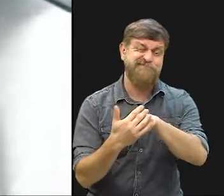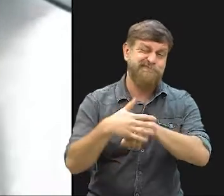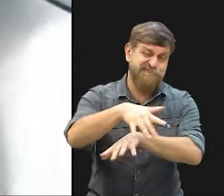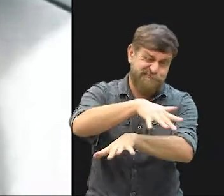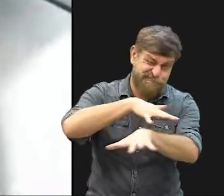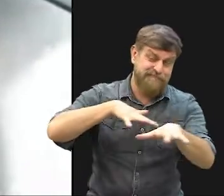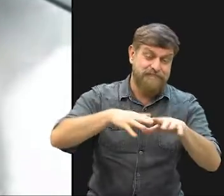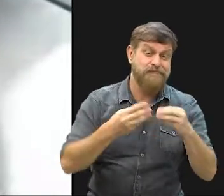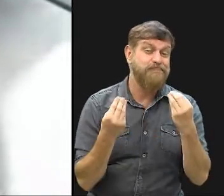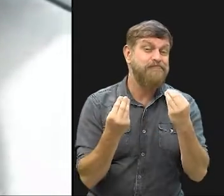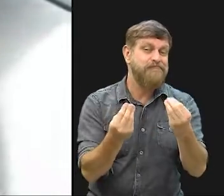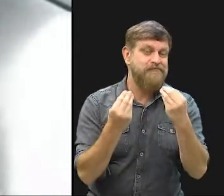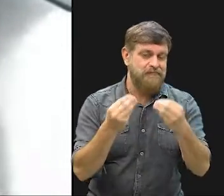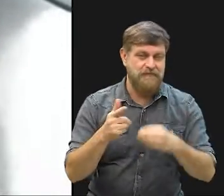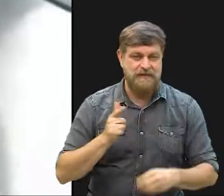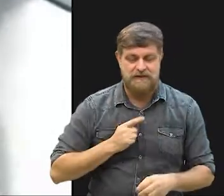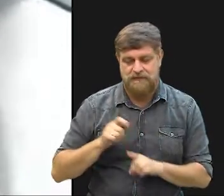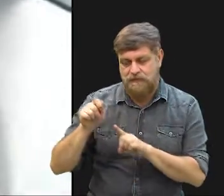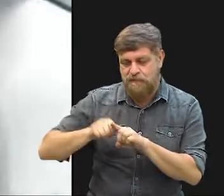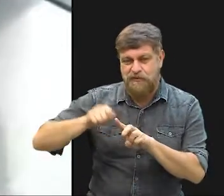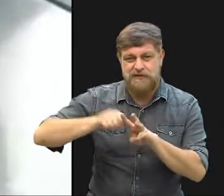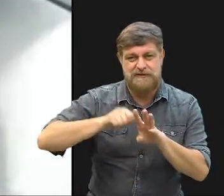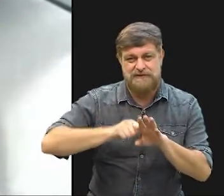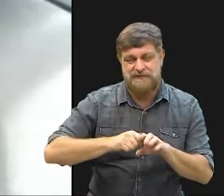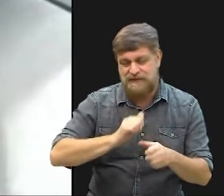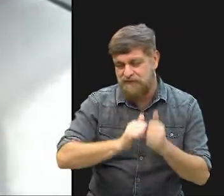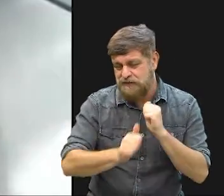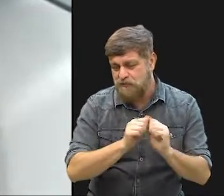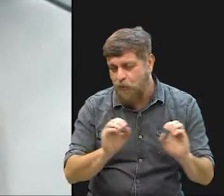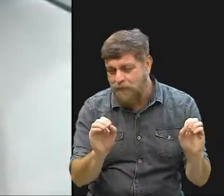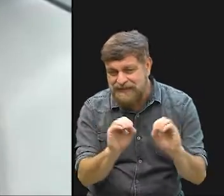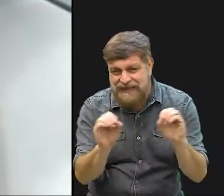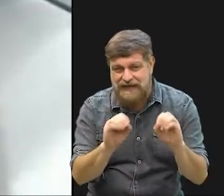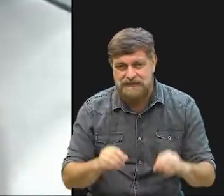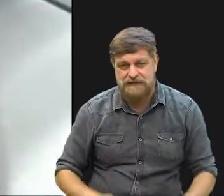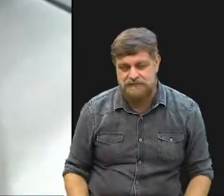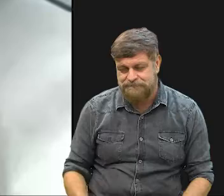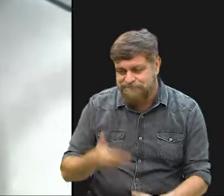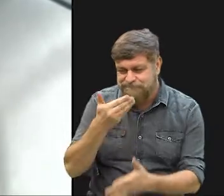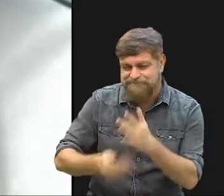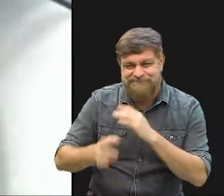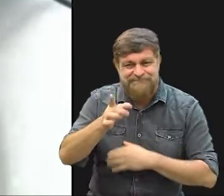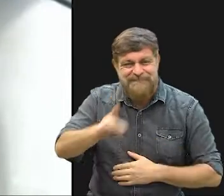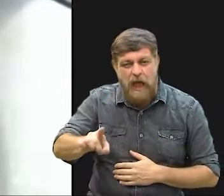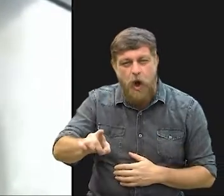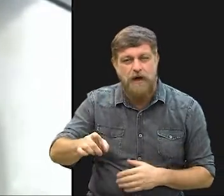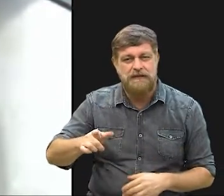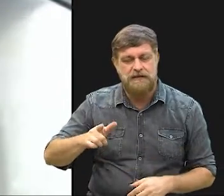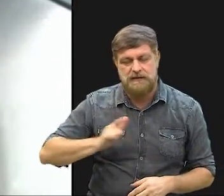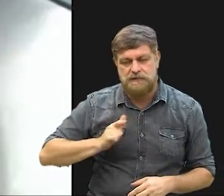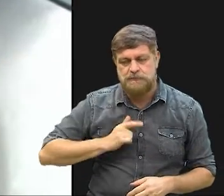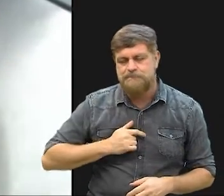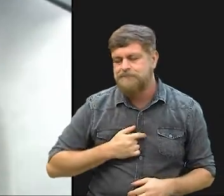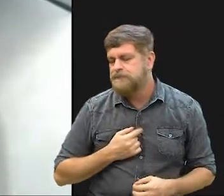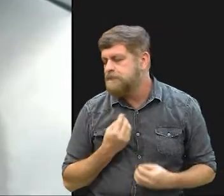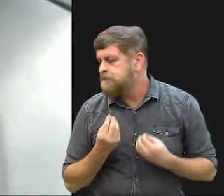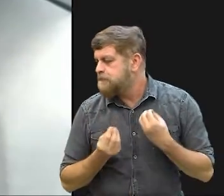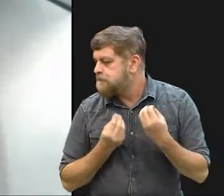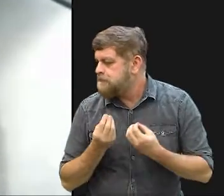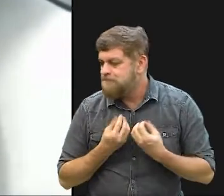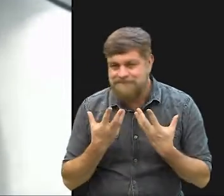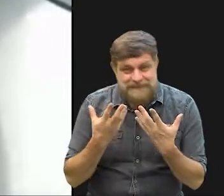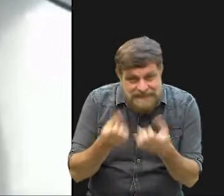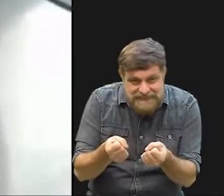foram muitos meses sem jogo. E a última derrota sempre me custa a mastigar, a